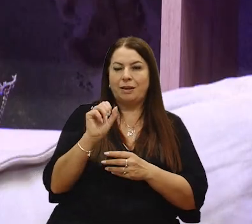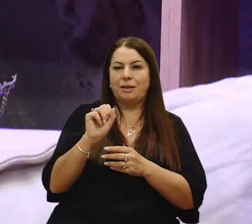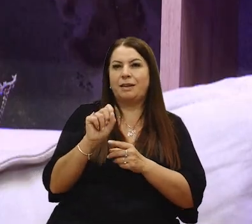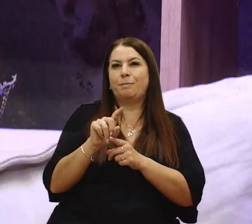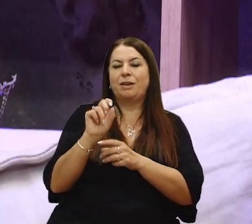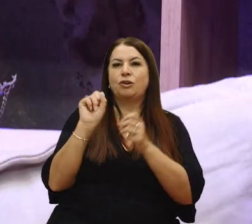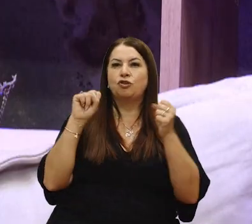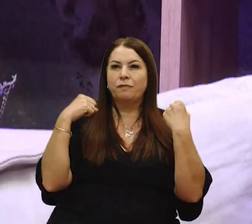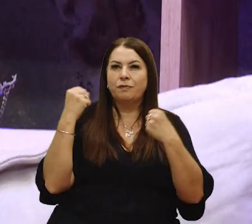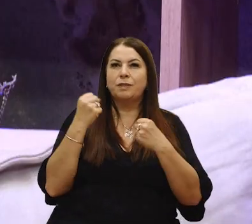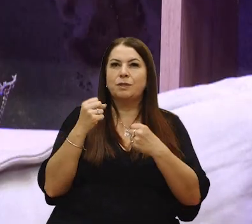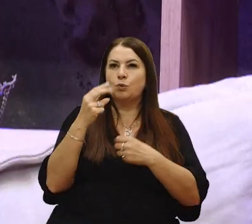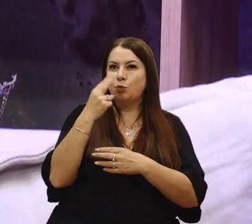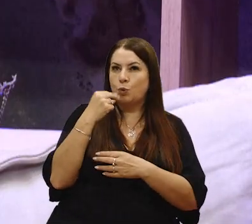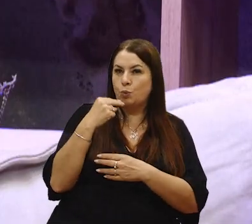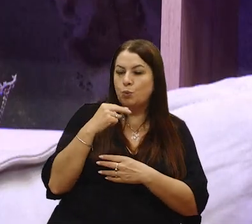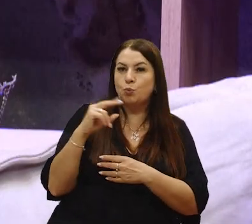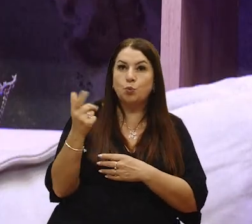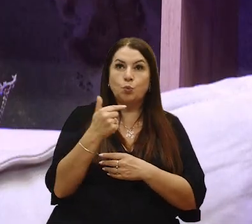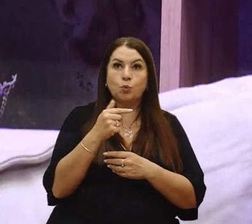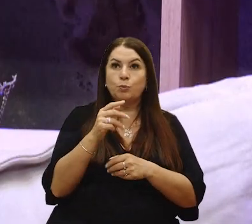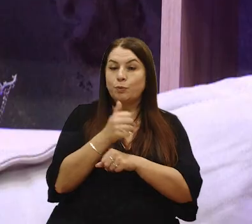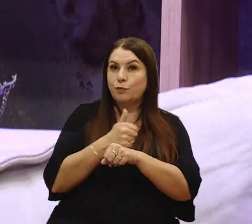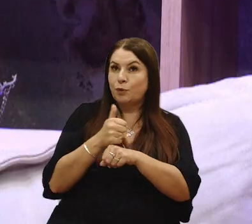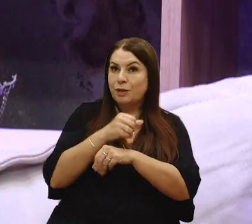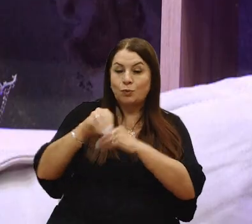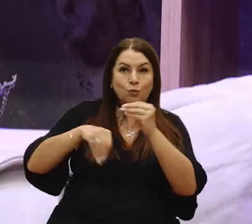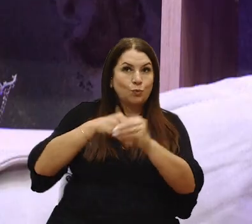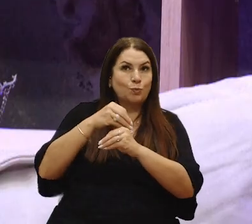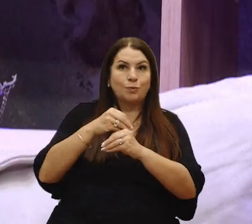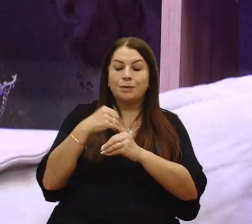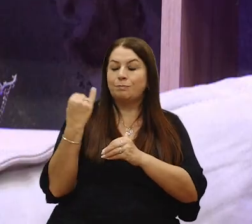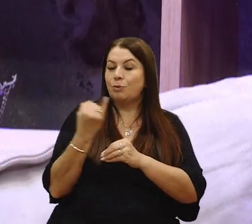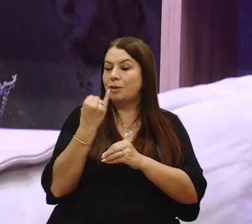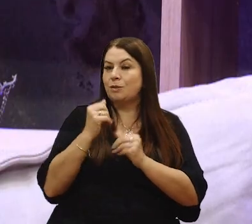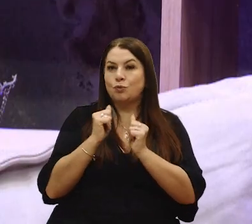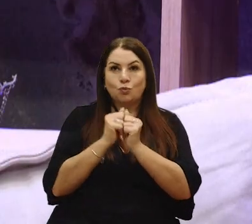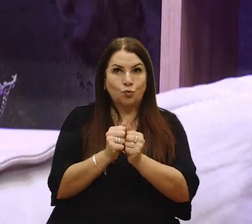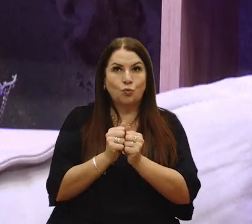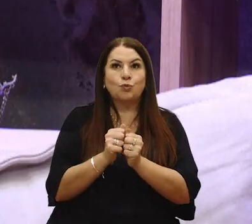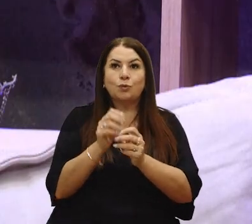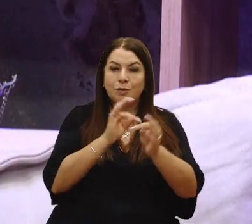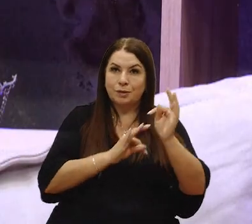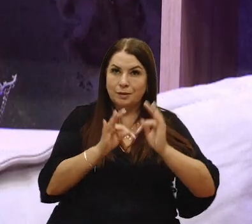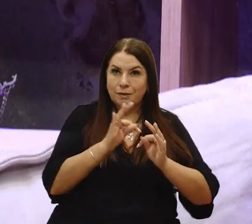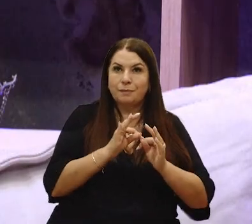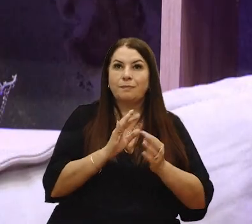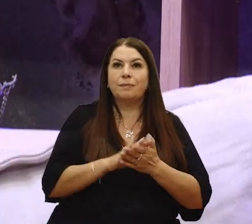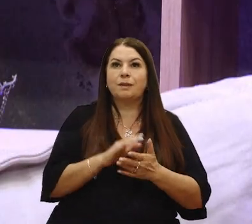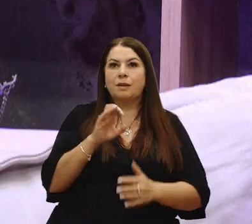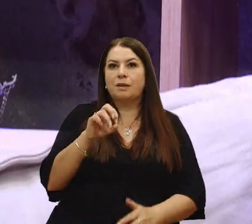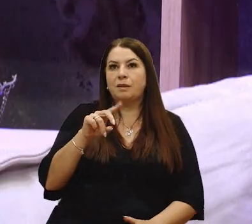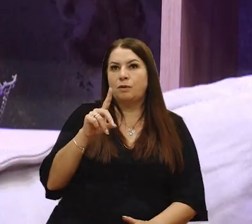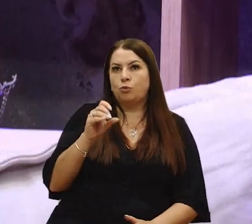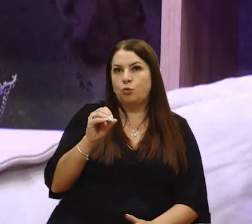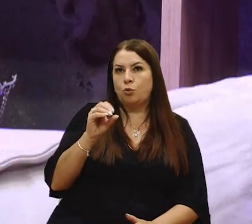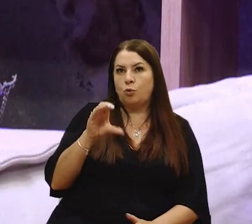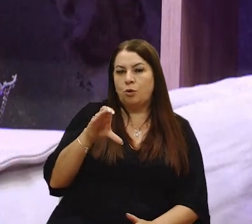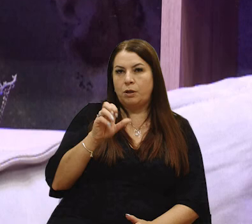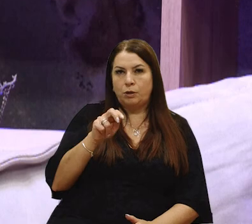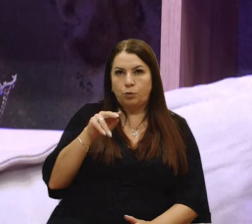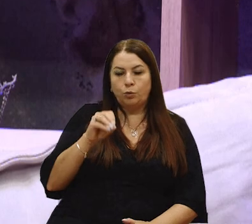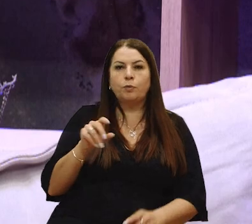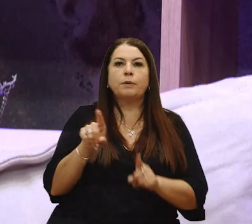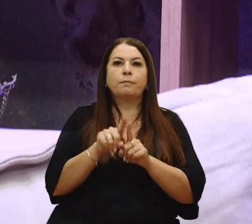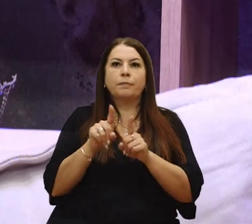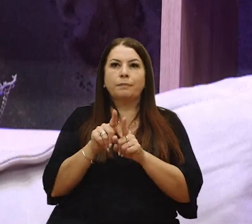geral. Então, assim, normalmente a paciente que tem alguma condição inflamatória, ela tem que melhorar um pouquinho esse estilo de vida. Porque se a gente tá com o estilo de